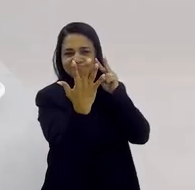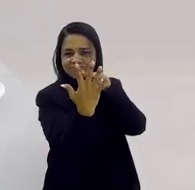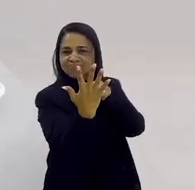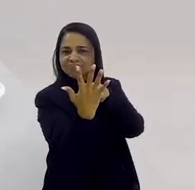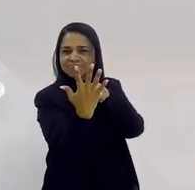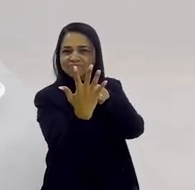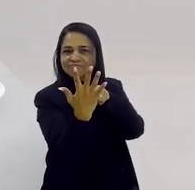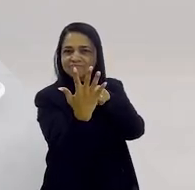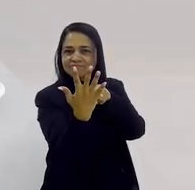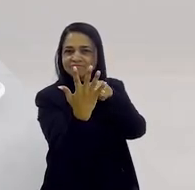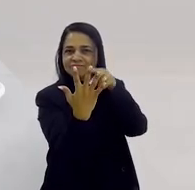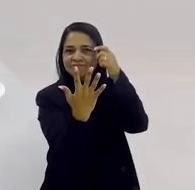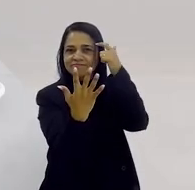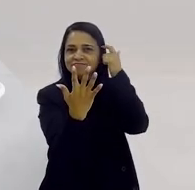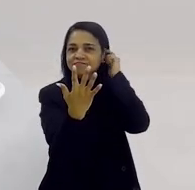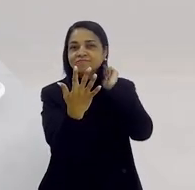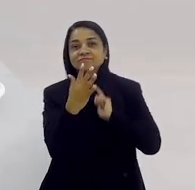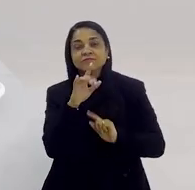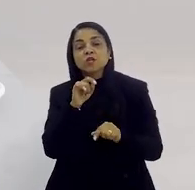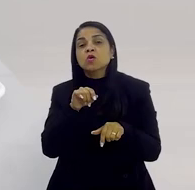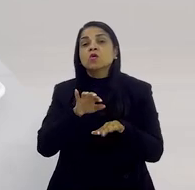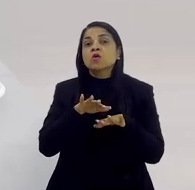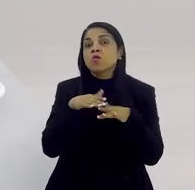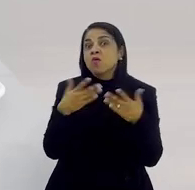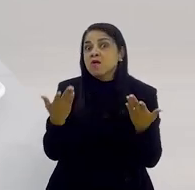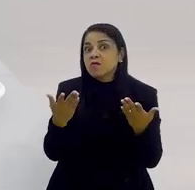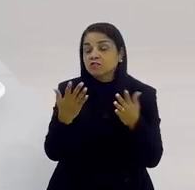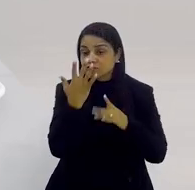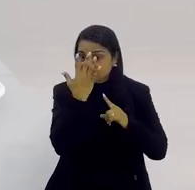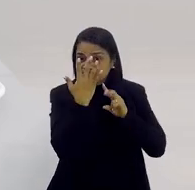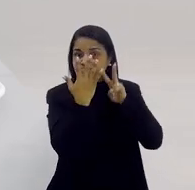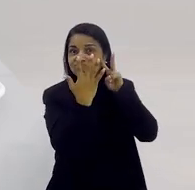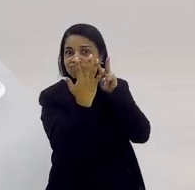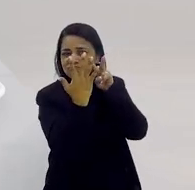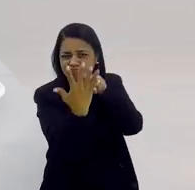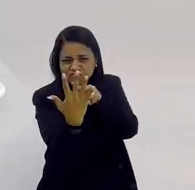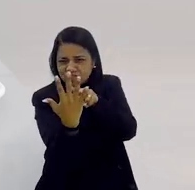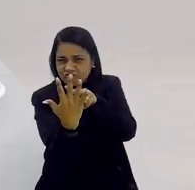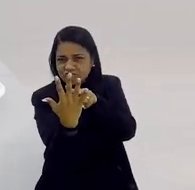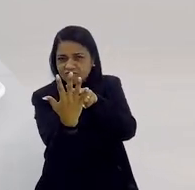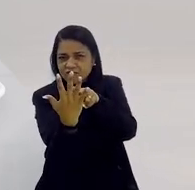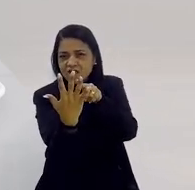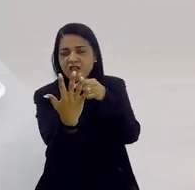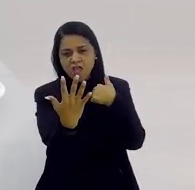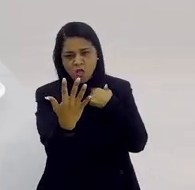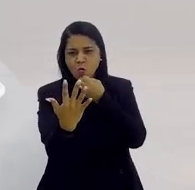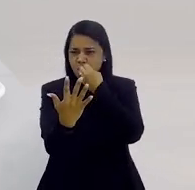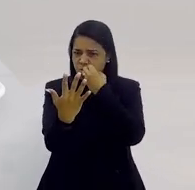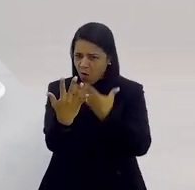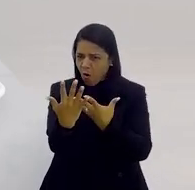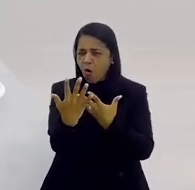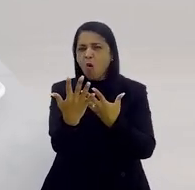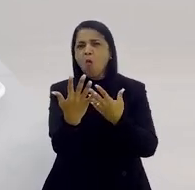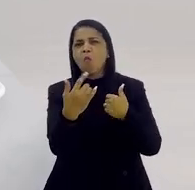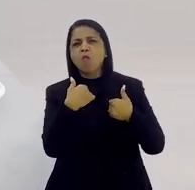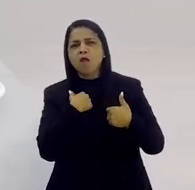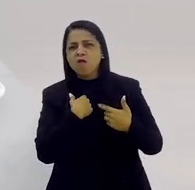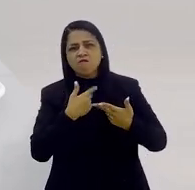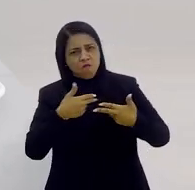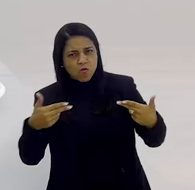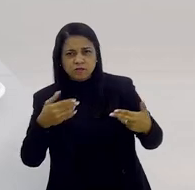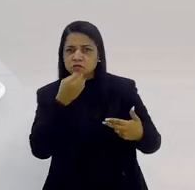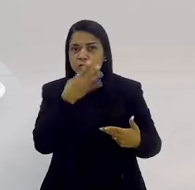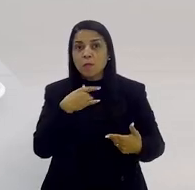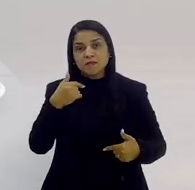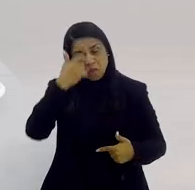muito bom né Se olha no espelho enquanto a gente não se encarar no espelho e dizer não eu sou bom eu faço